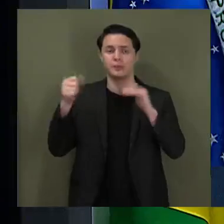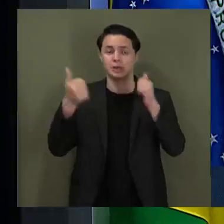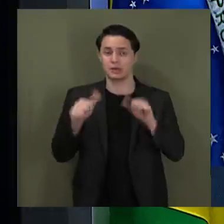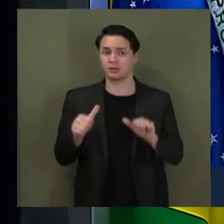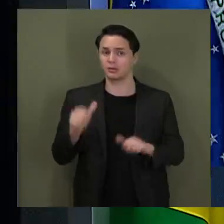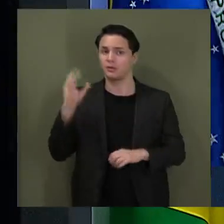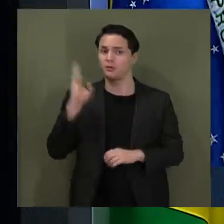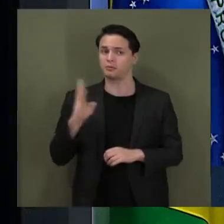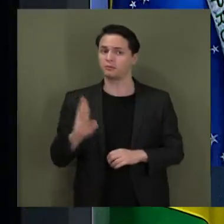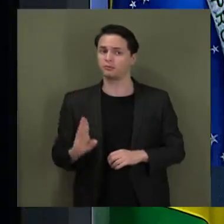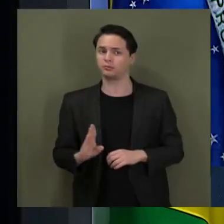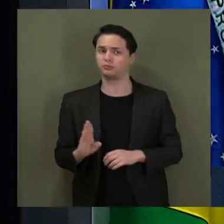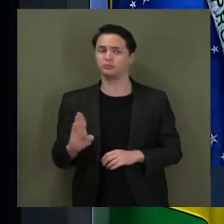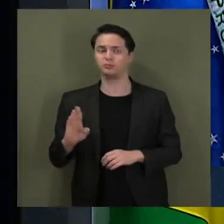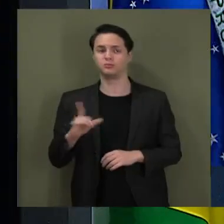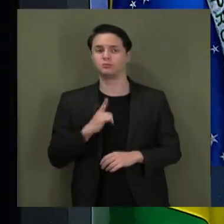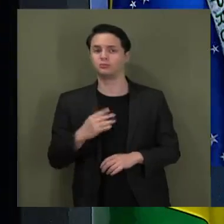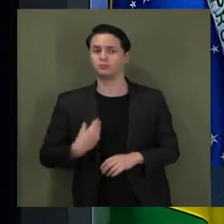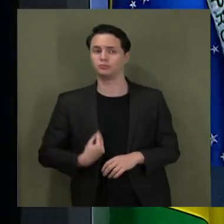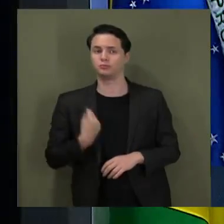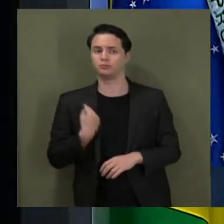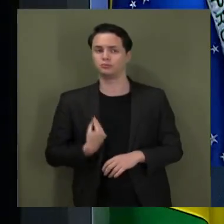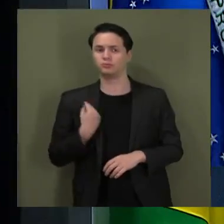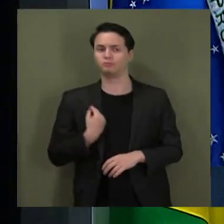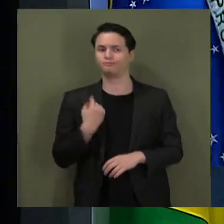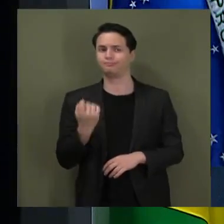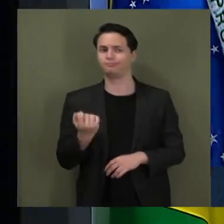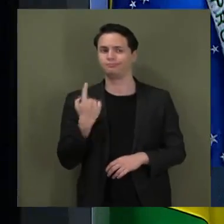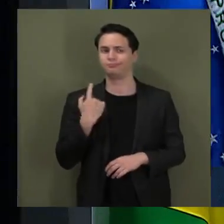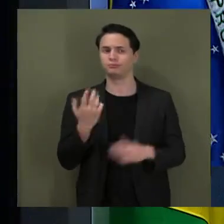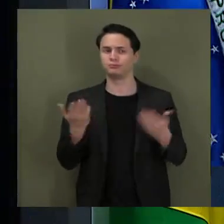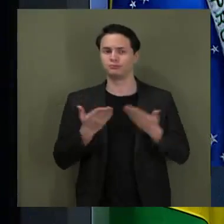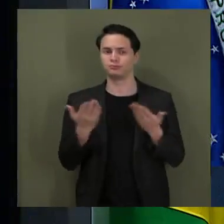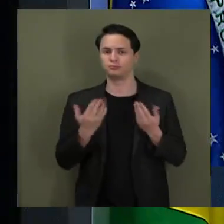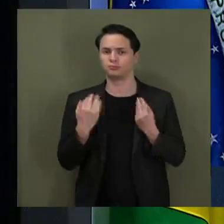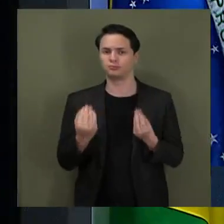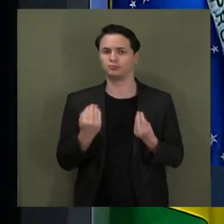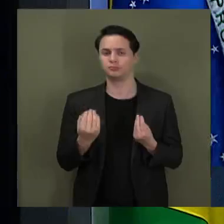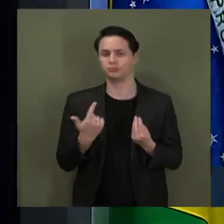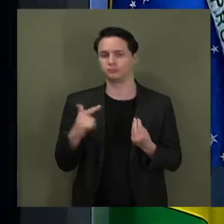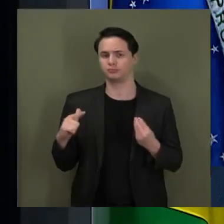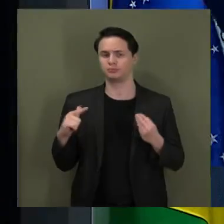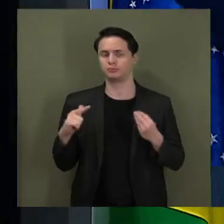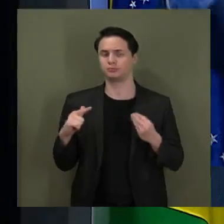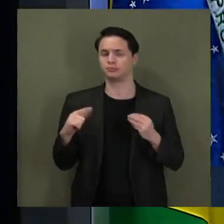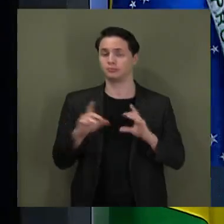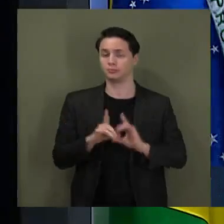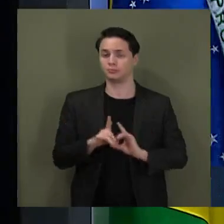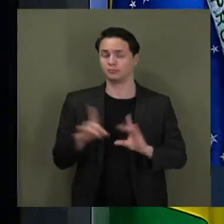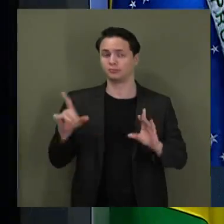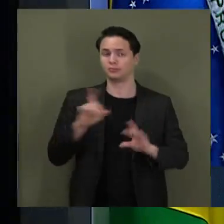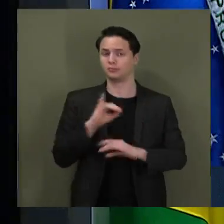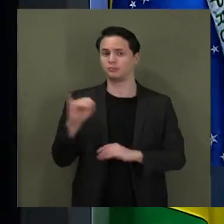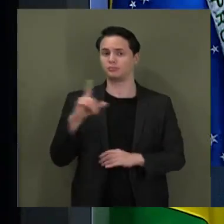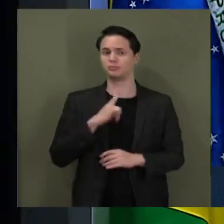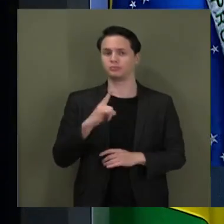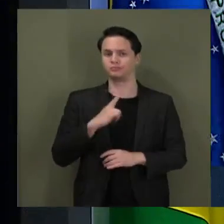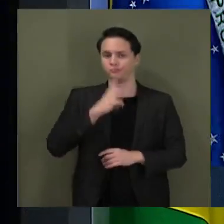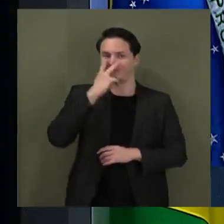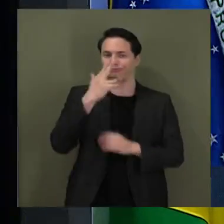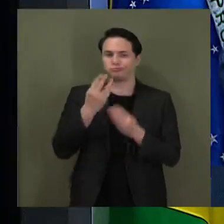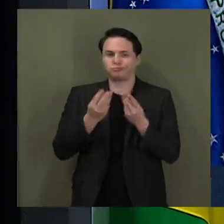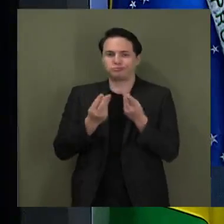o Brasil está vivendo algo muito estranho, que não tem mais democracia, que ela se tem que estar em